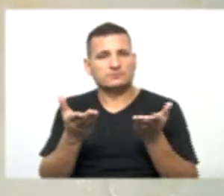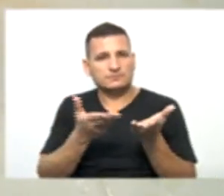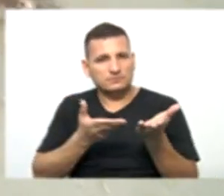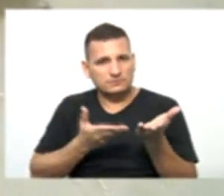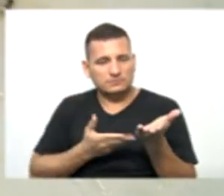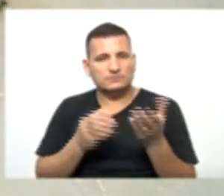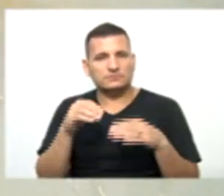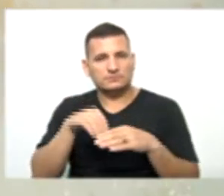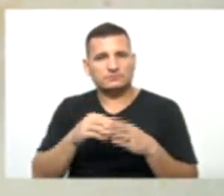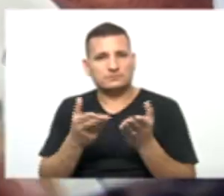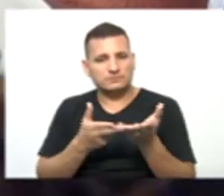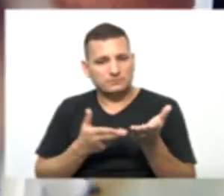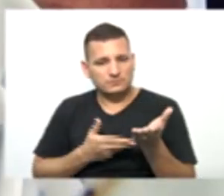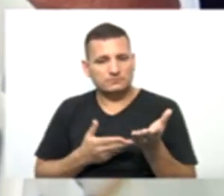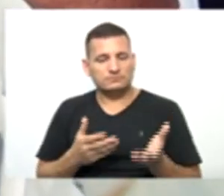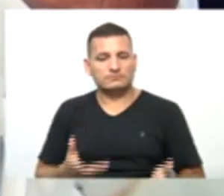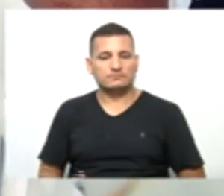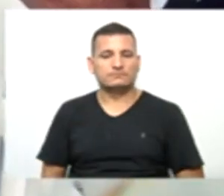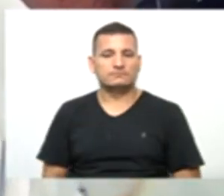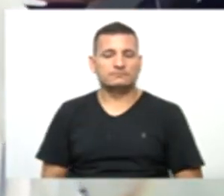todinho no guio tambaqui.